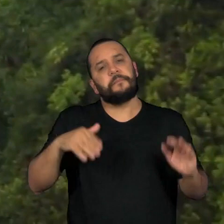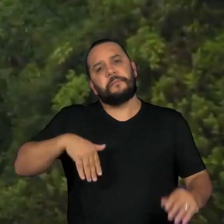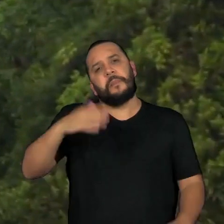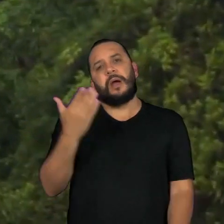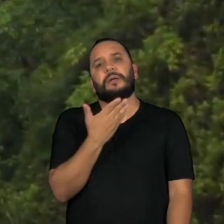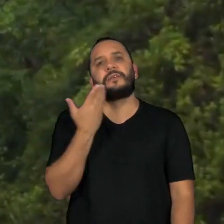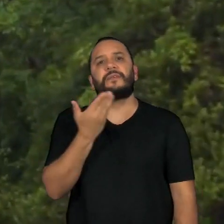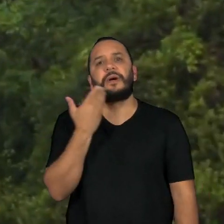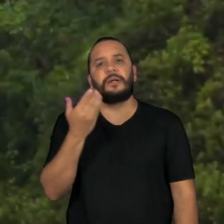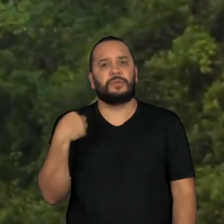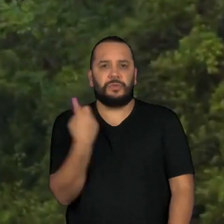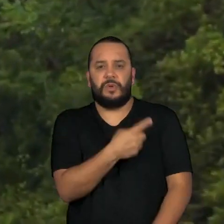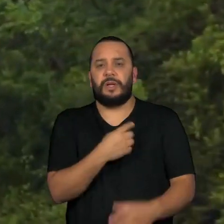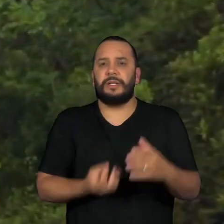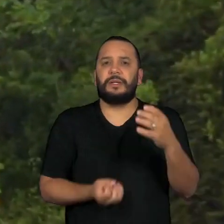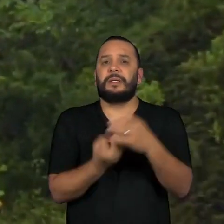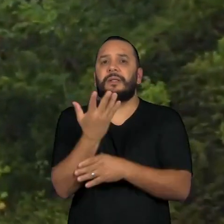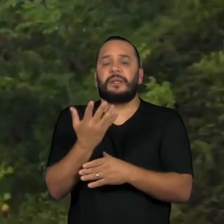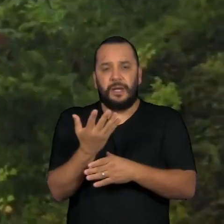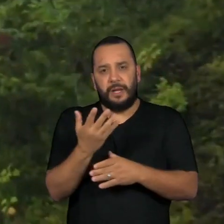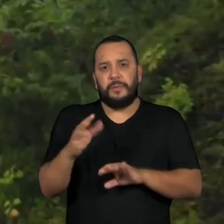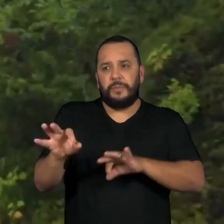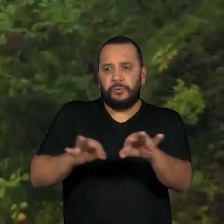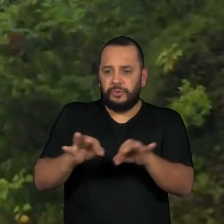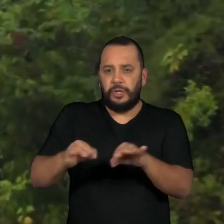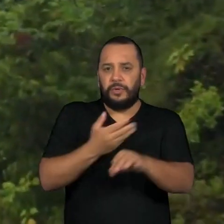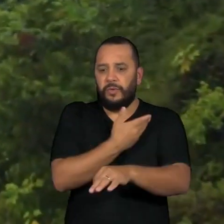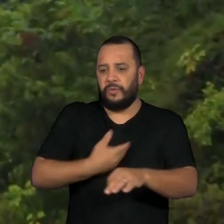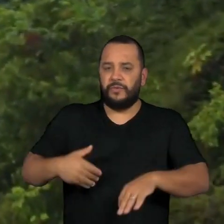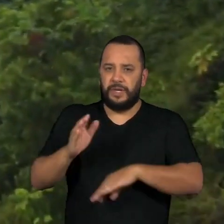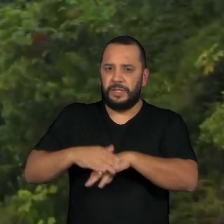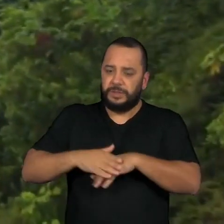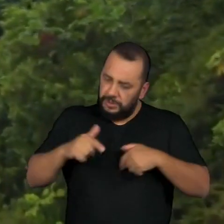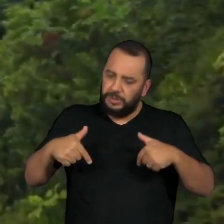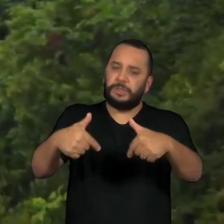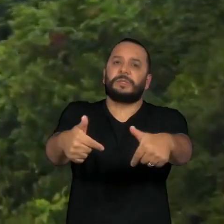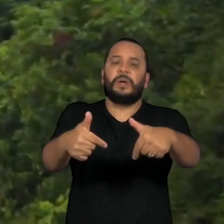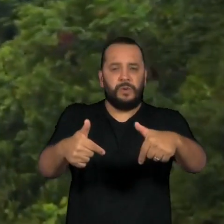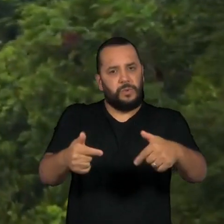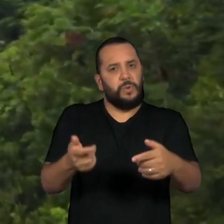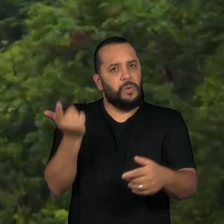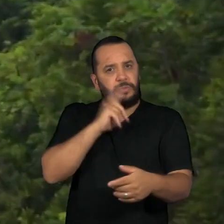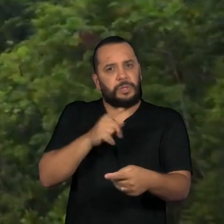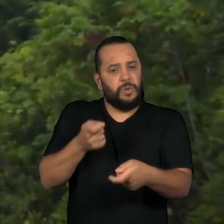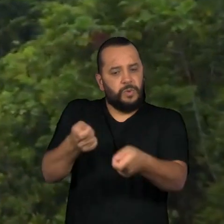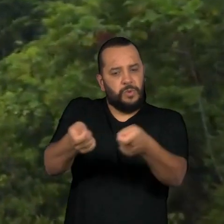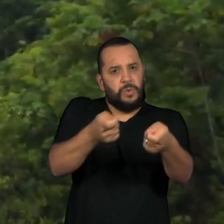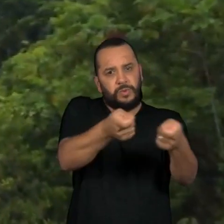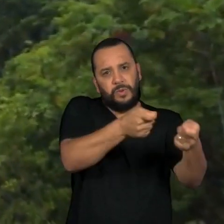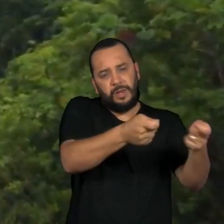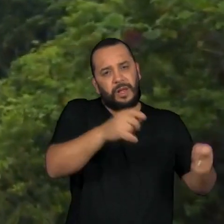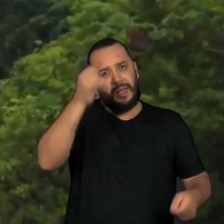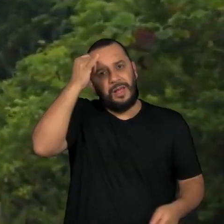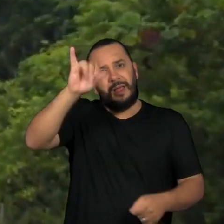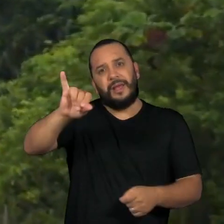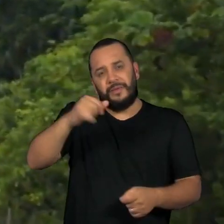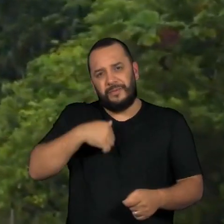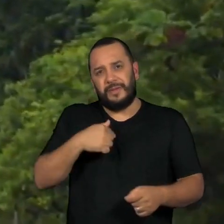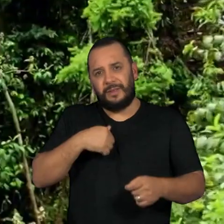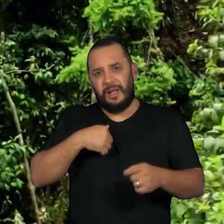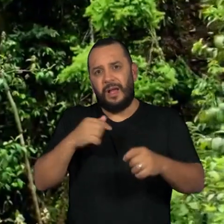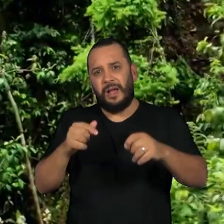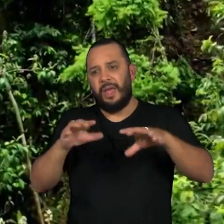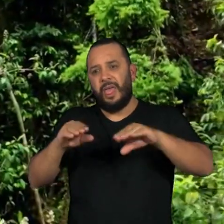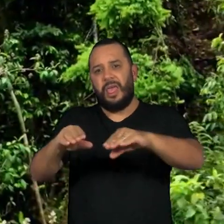você criar políticas que consigam frear ou evitar esse tipo de